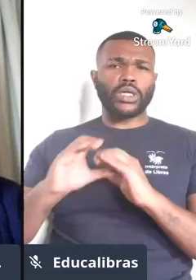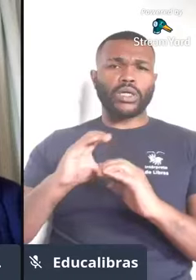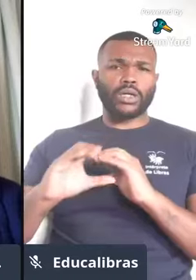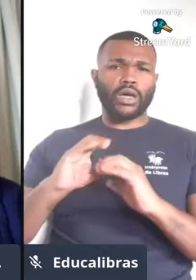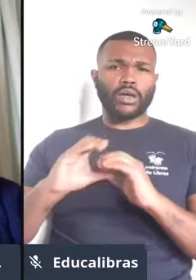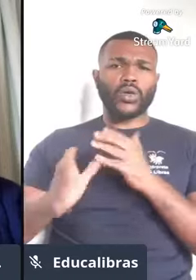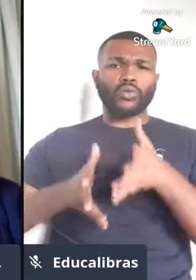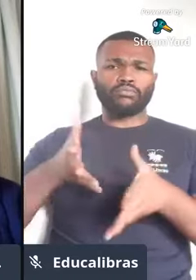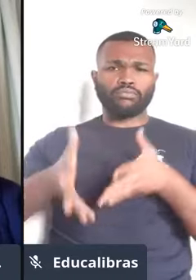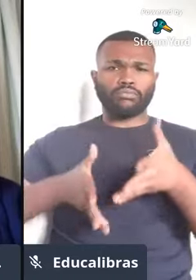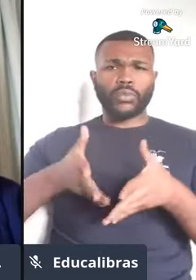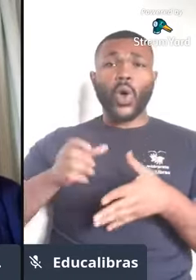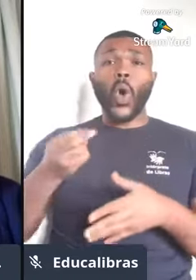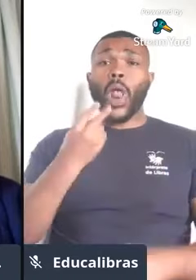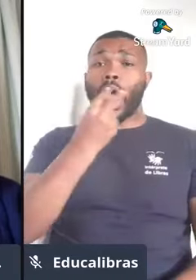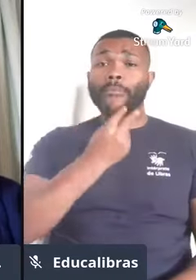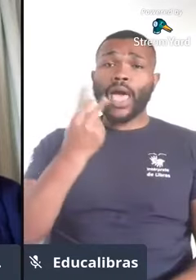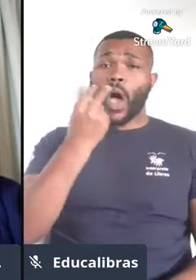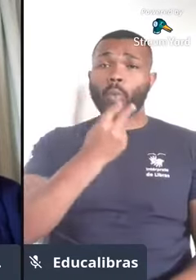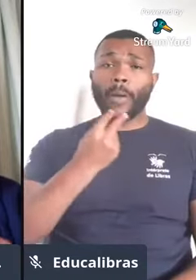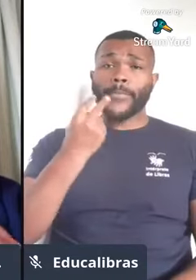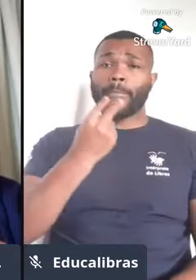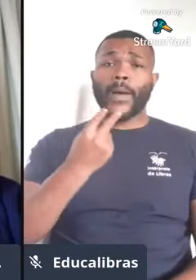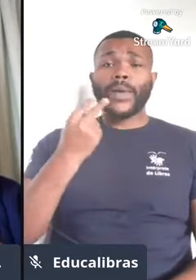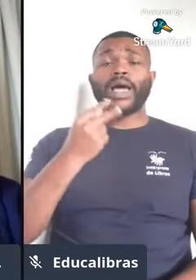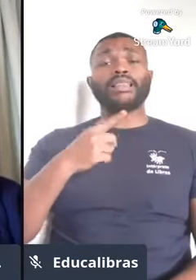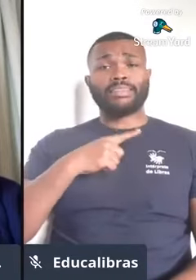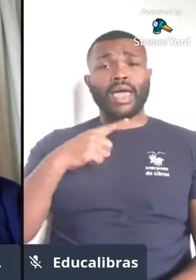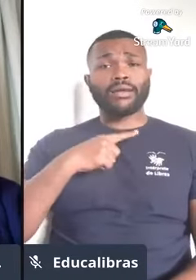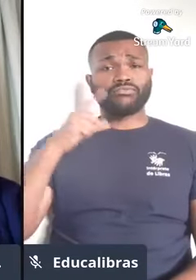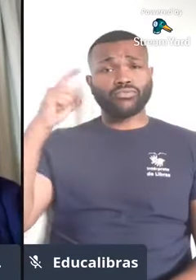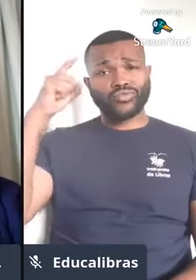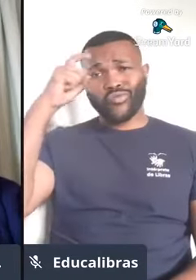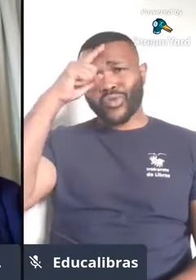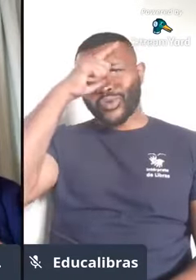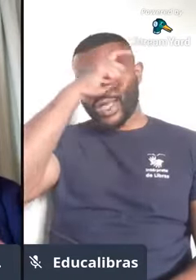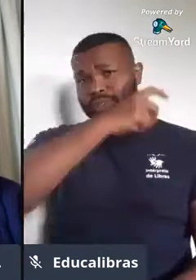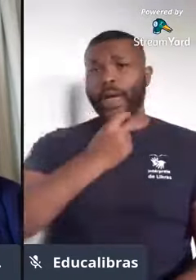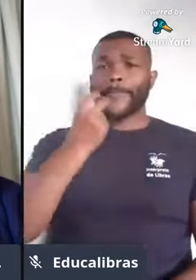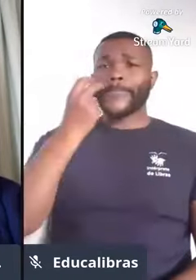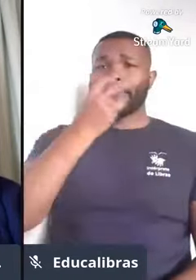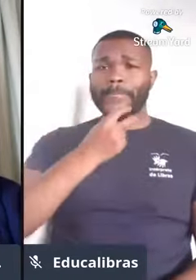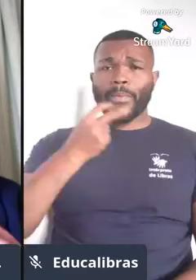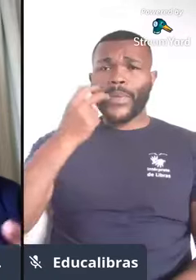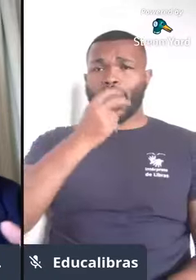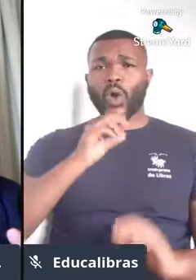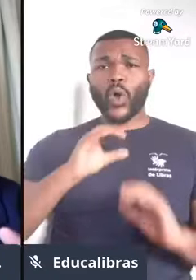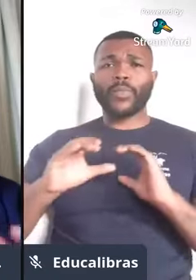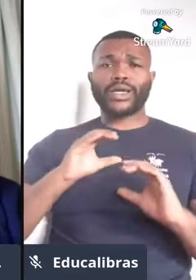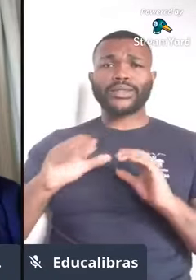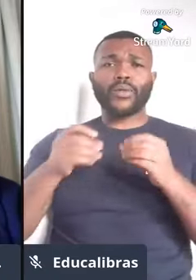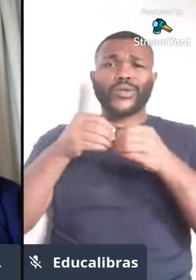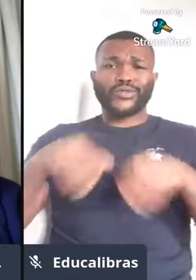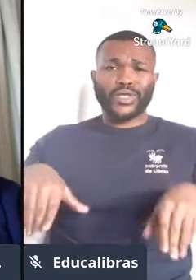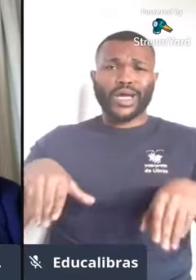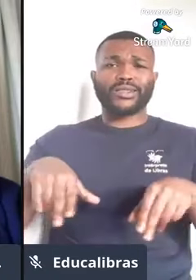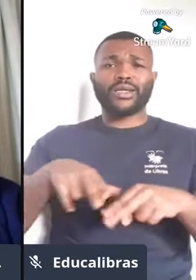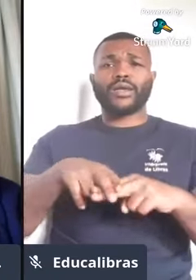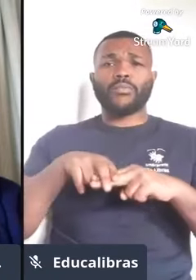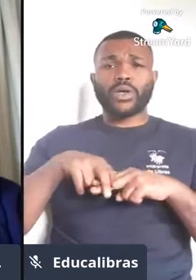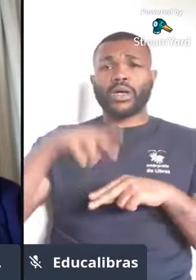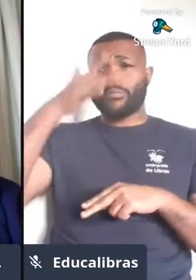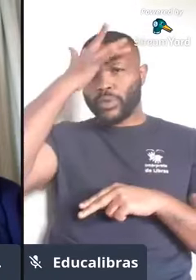fazendo leitura labial, terão essa capacidade de comunicação prejudicada na medida em que as pessoas